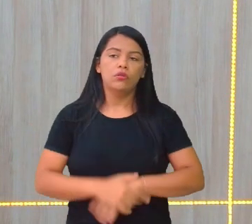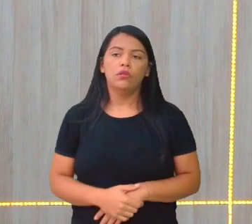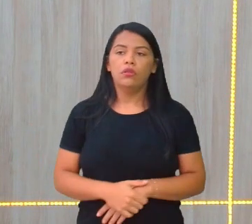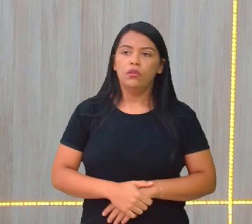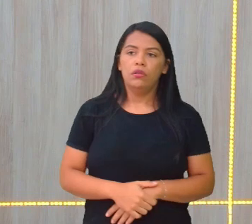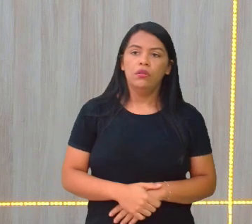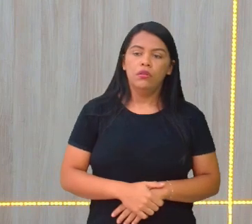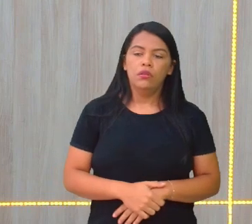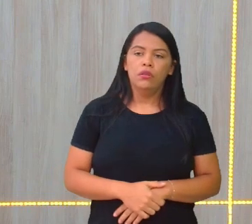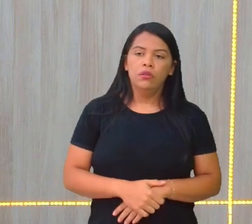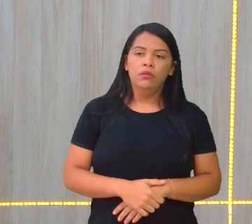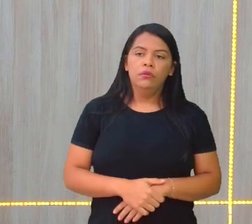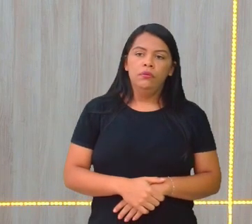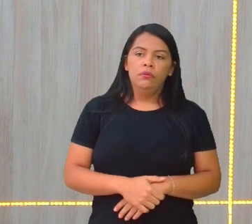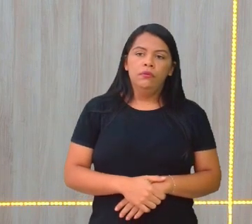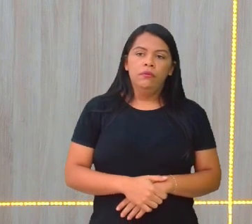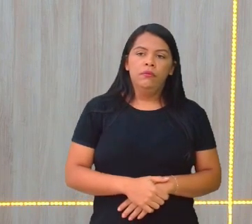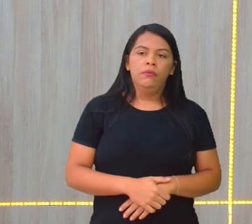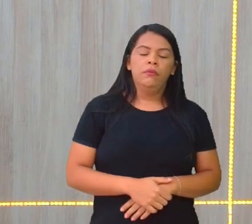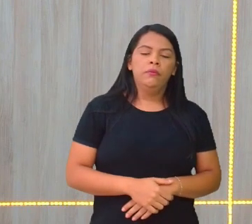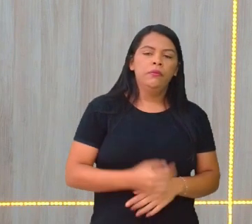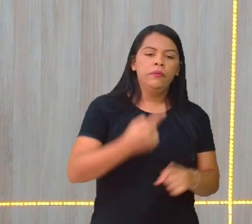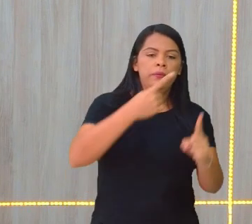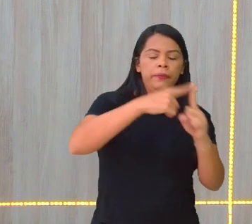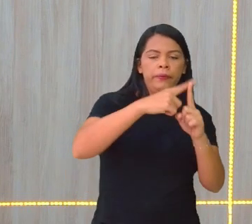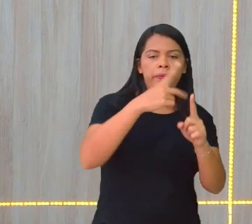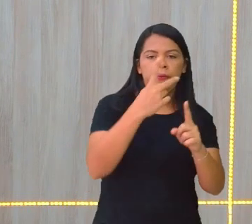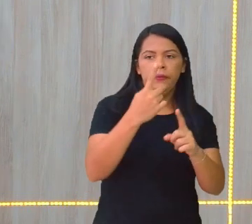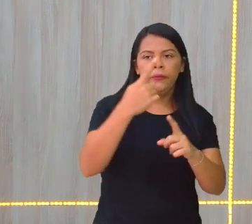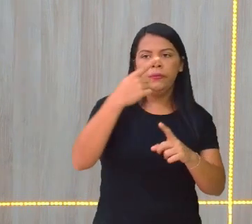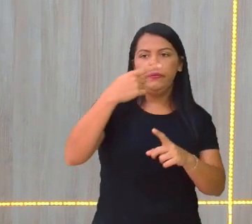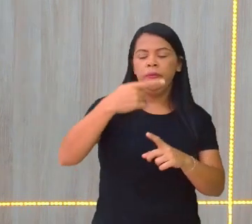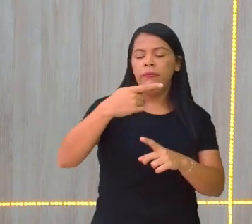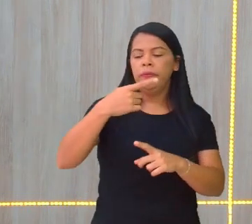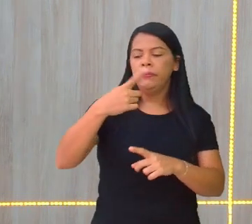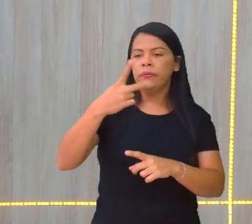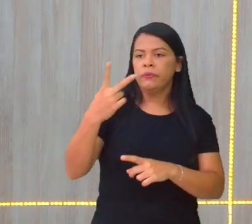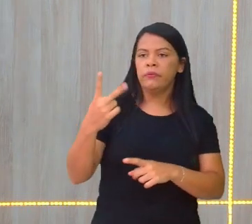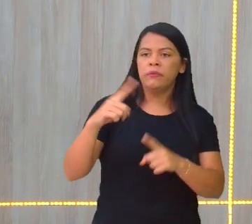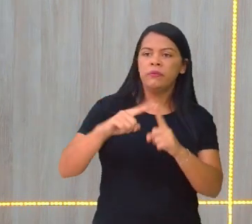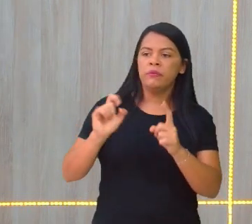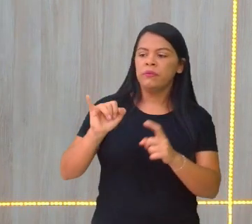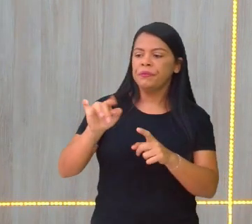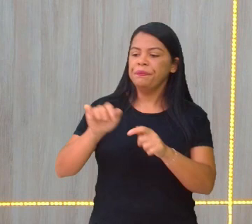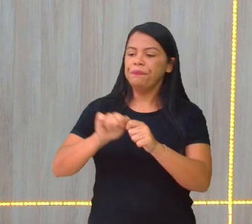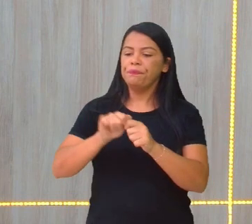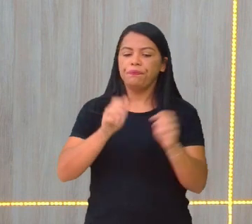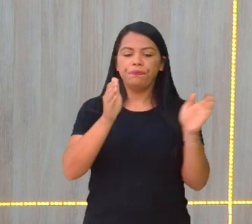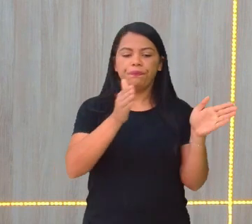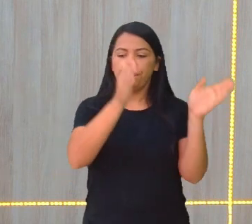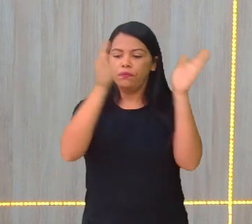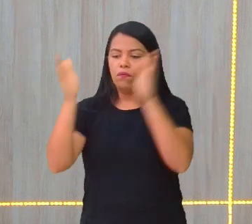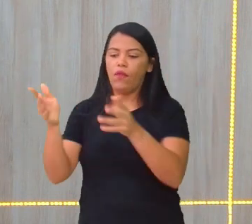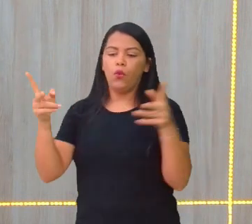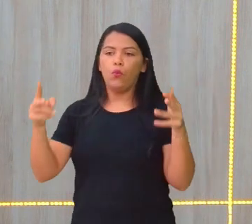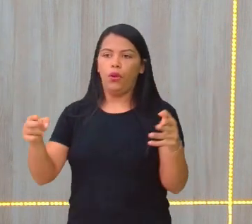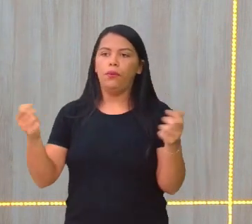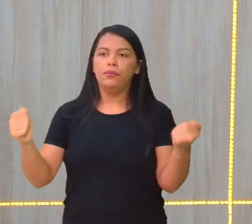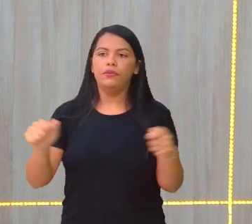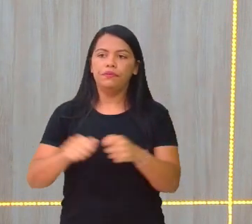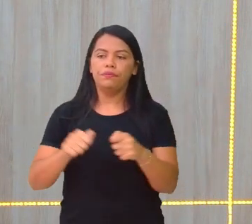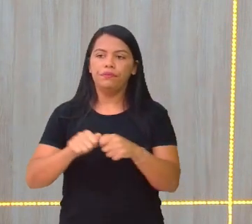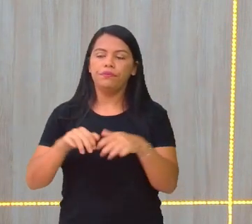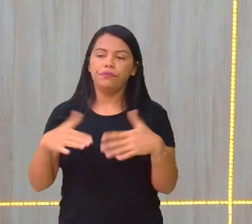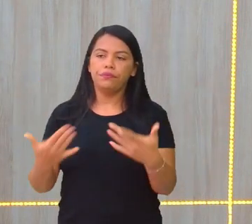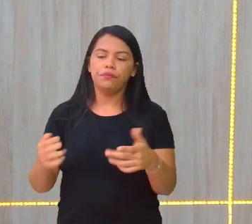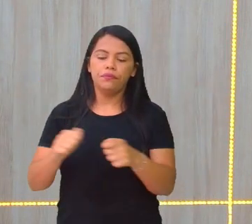Então, mais 2 menos 2. Só que se eu fizer desse lado, eu tenho que fazer do lado de cá. Então, quando